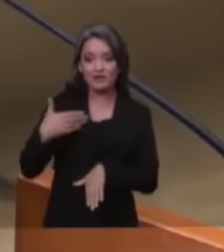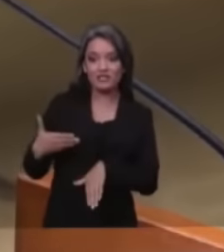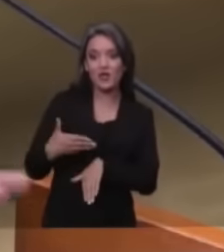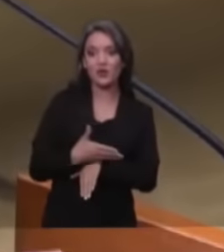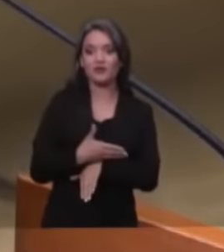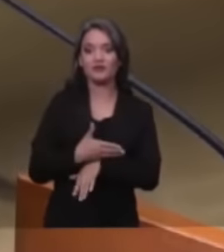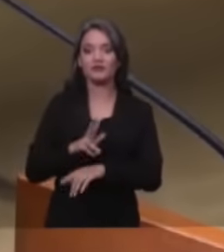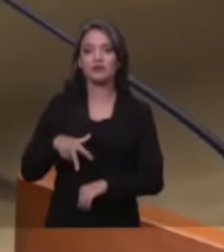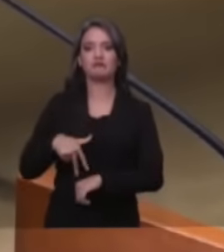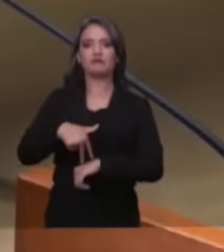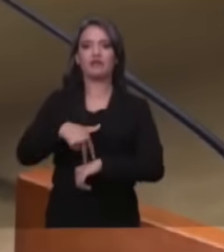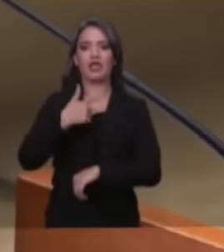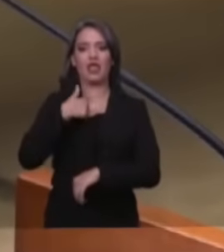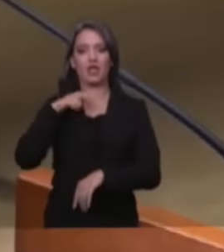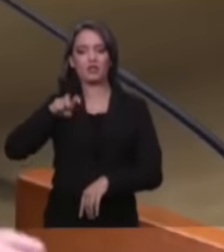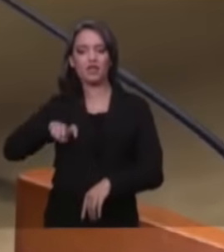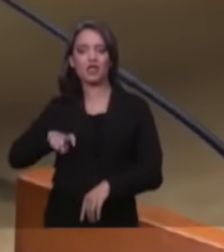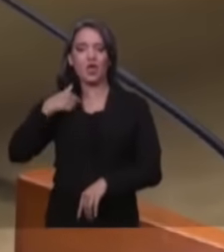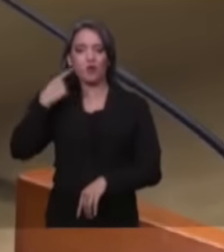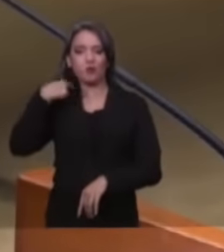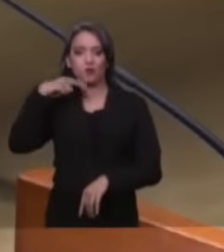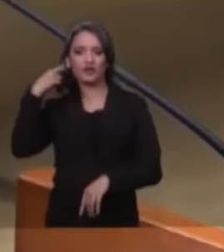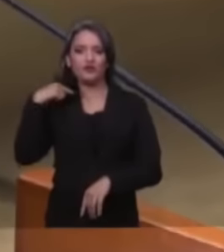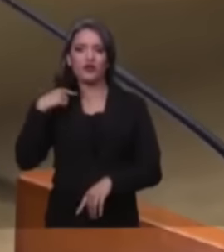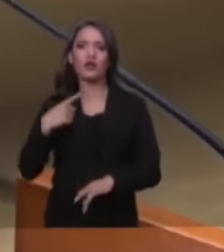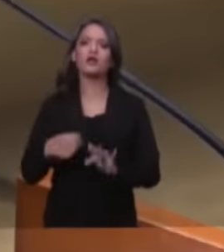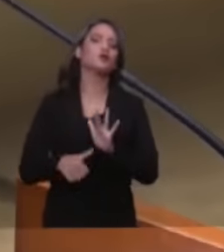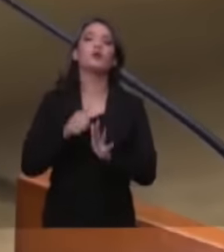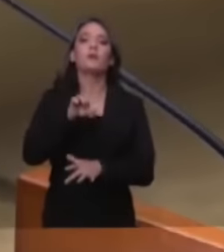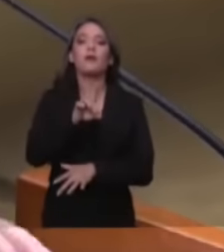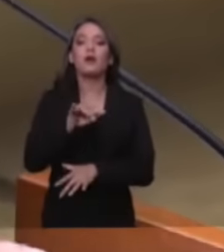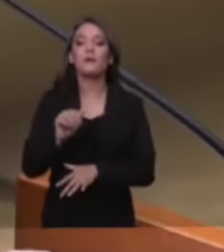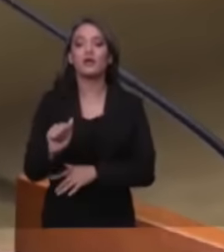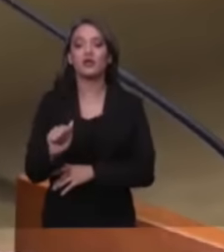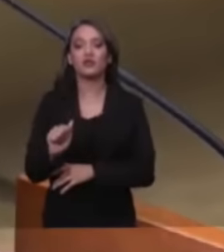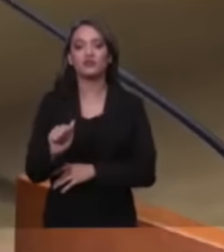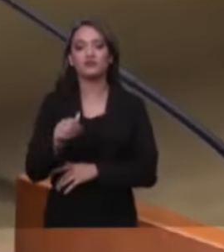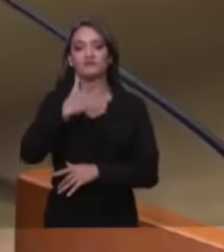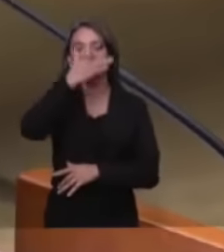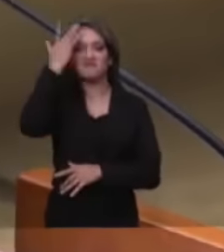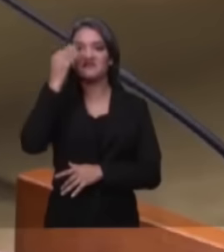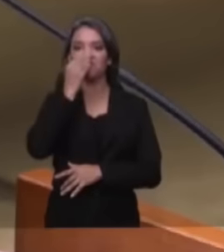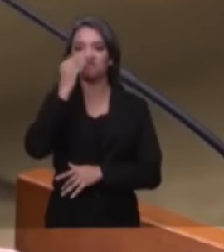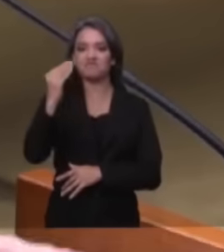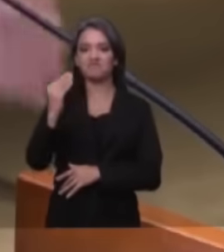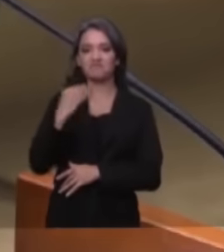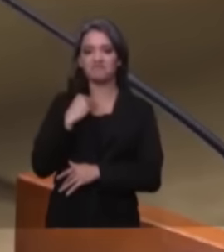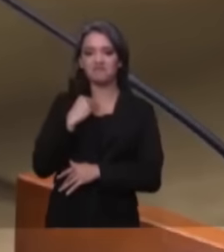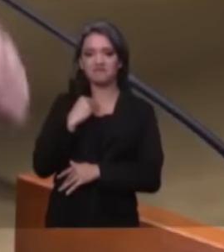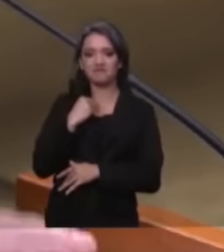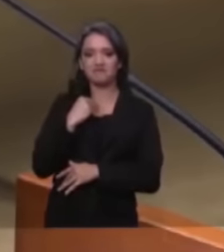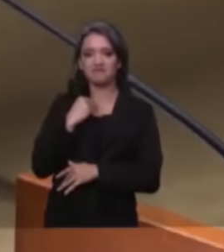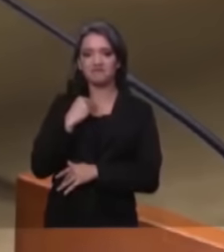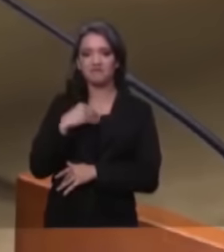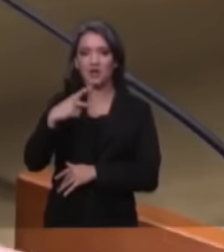já emitiu uma nota contra a atitude desse advogado, se solidarizando com o